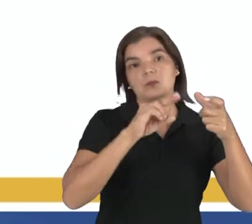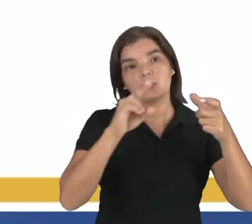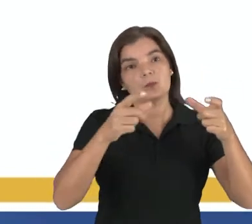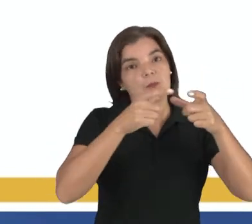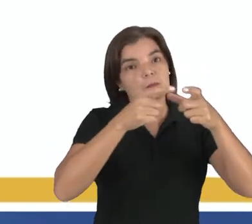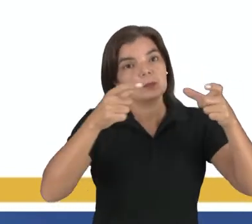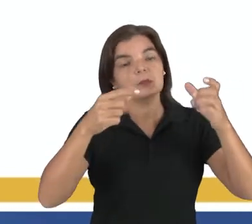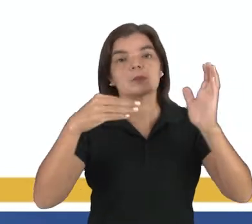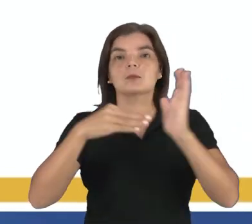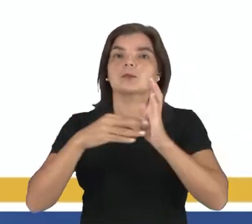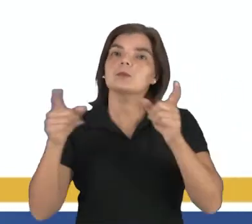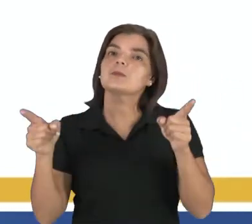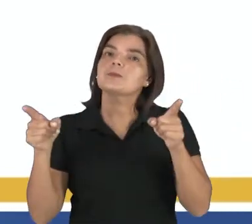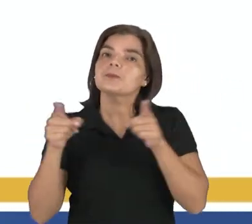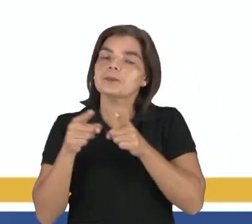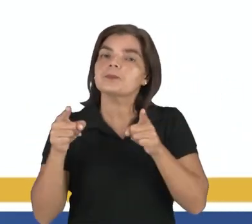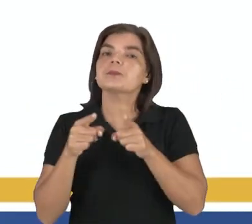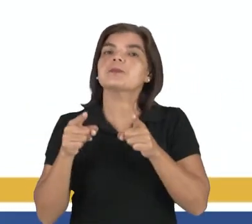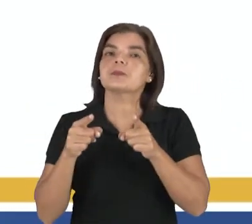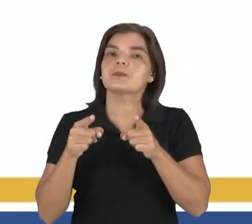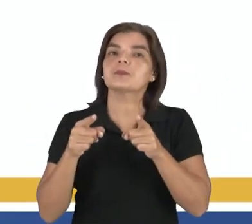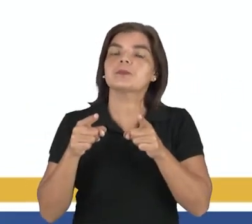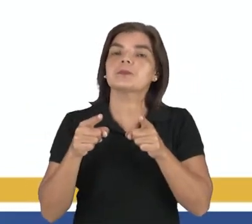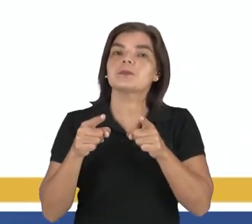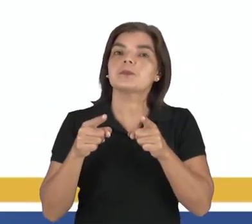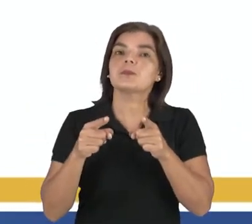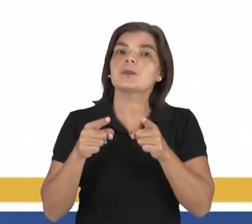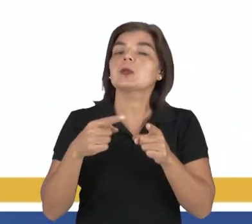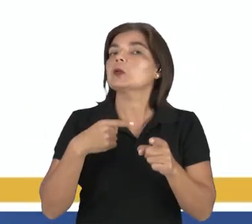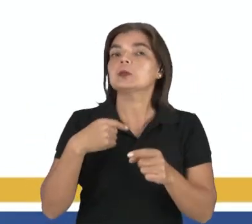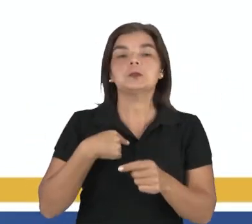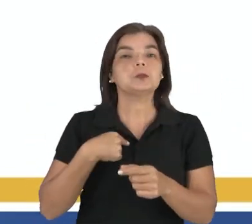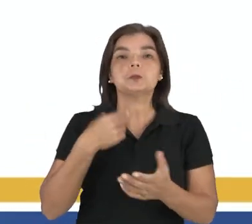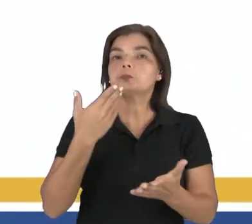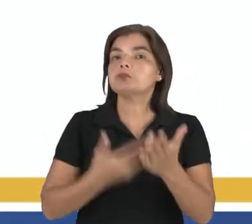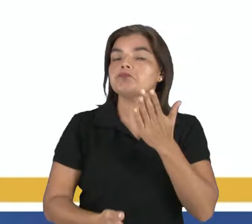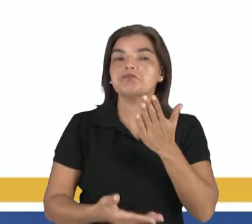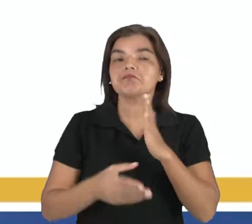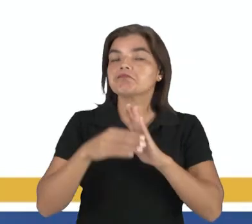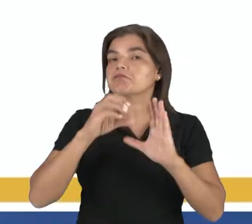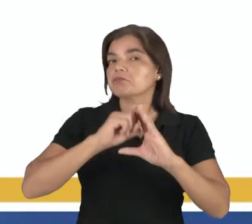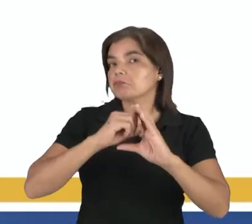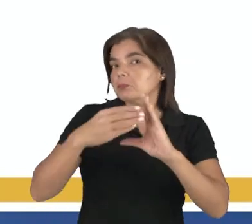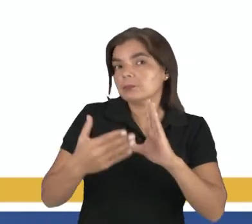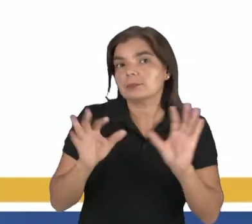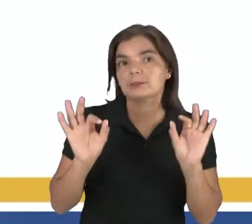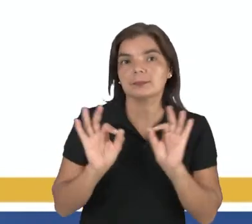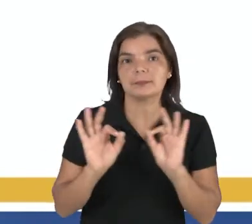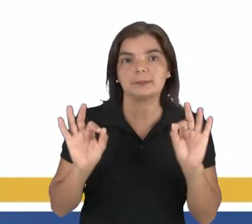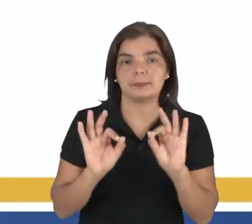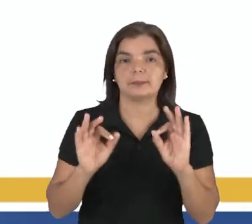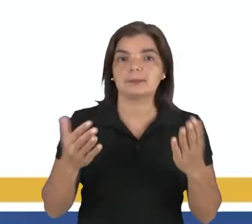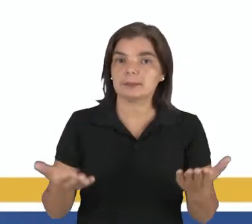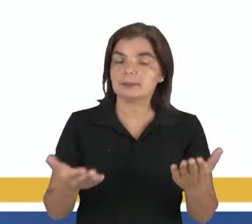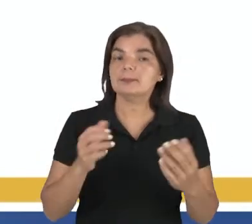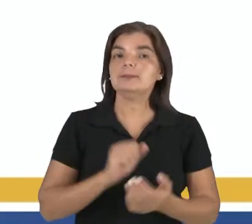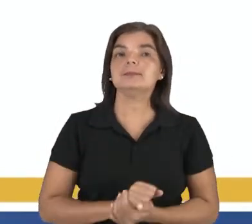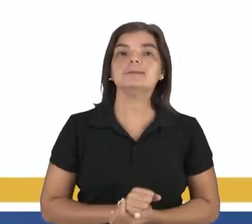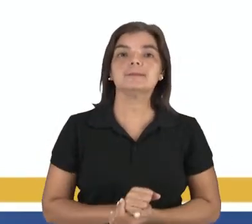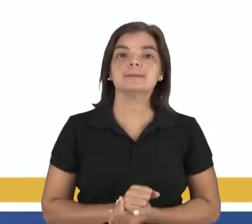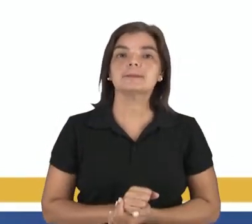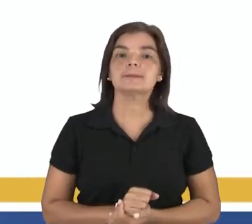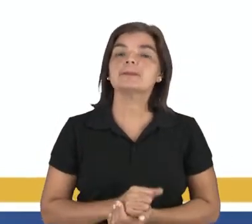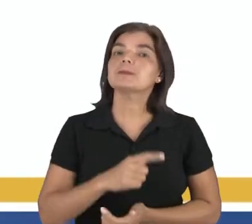maior para menor, diminuiu, né? E ela não perdeu essa sua característica. Então, nesse